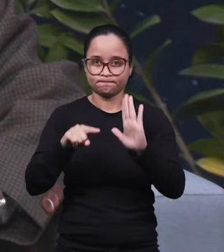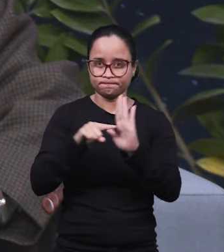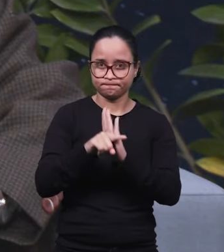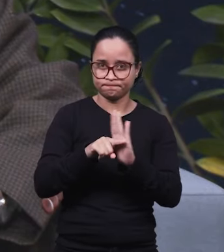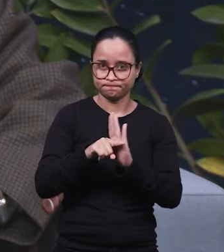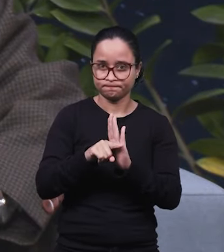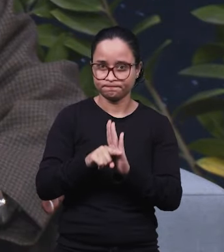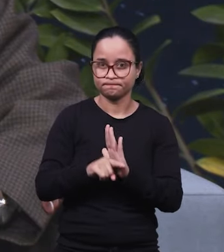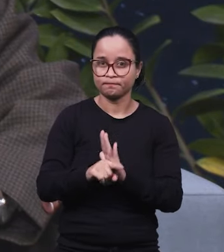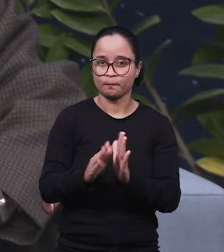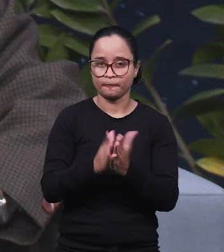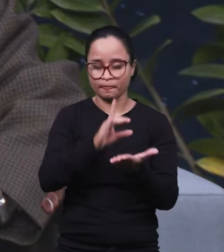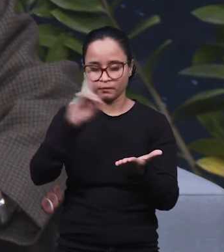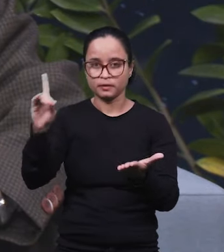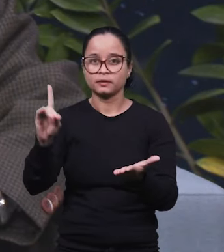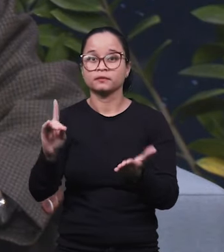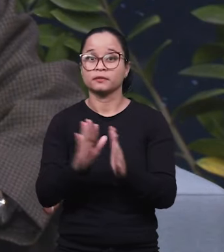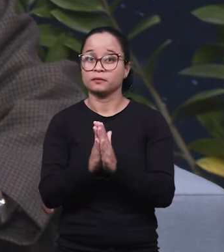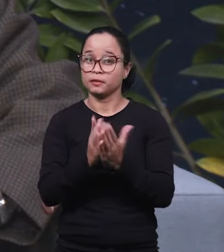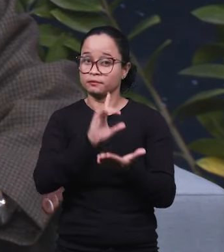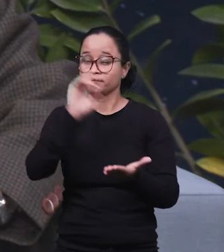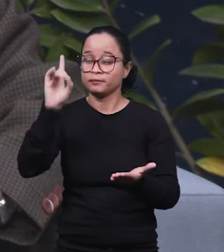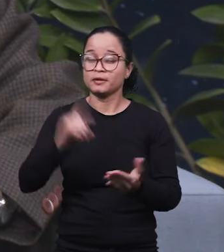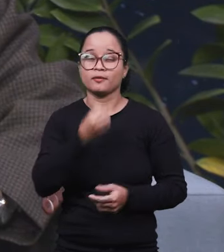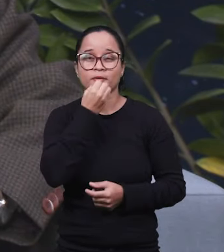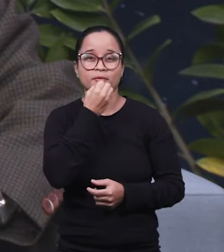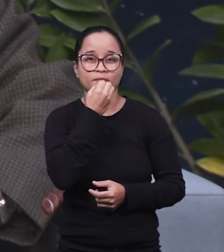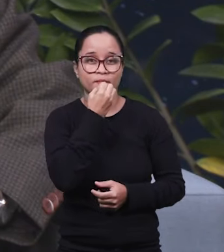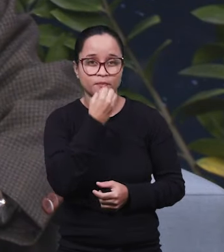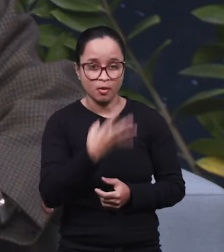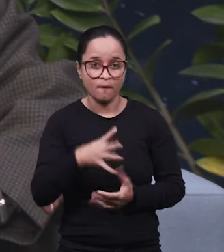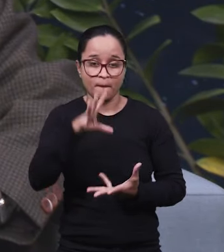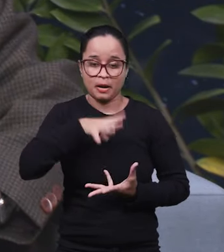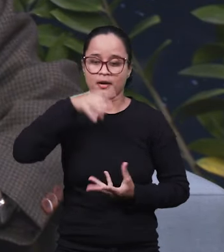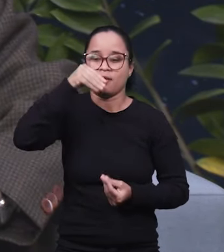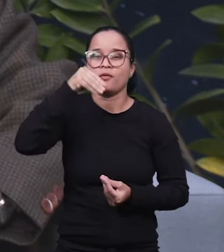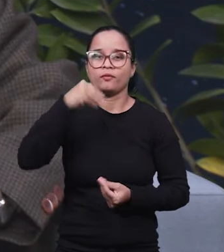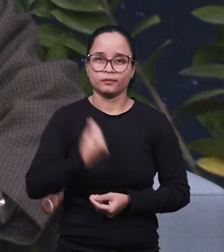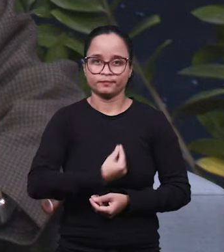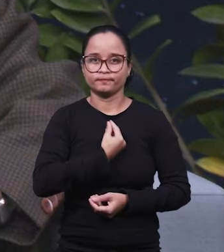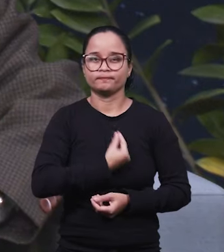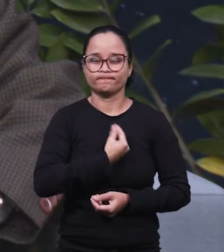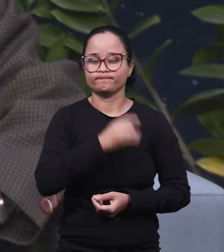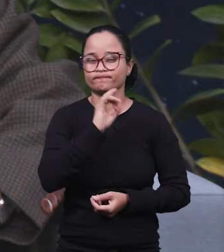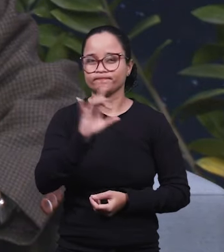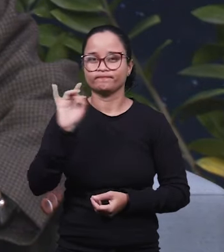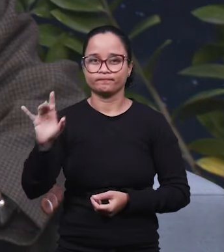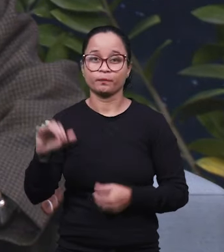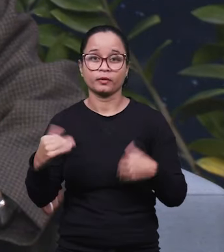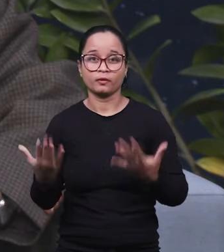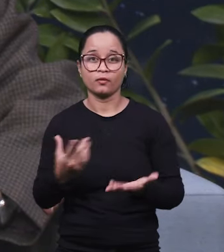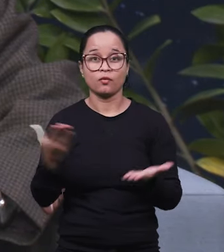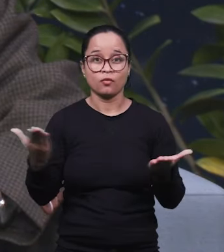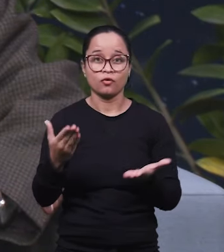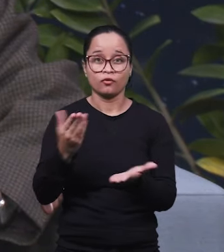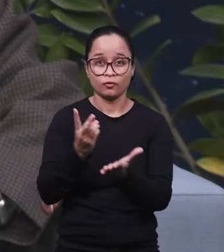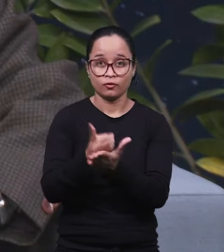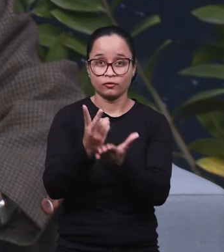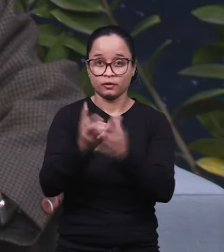a Bíblia Sagrada. Isso vai ser muito bom para a edificação espiritual. E nós hoje aqui, nós vamos dar continuidade ao